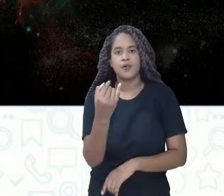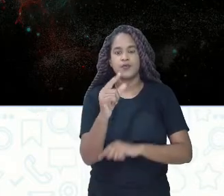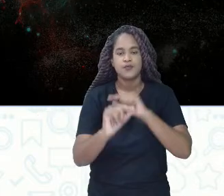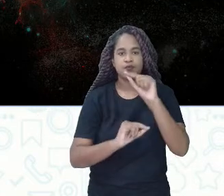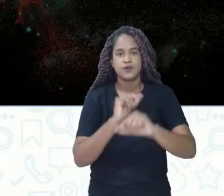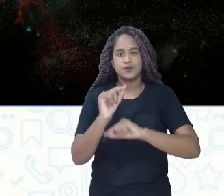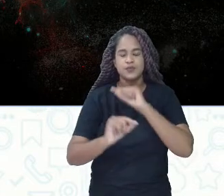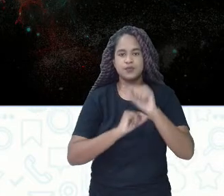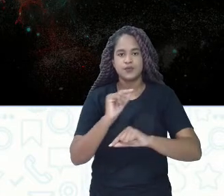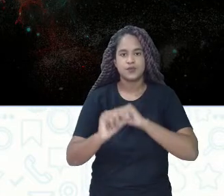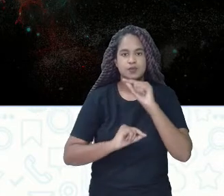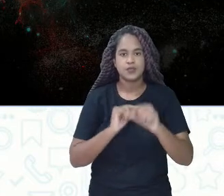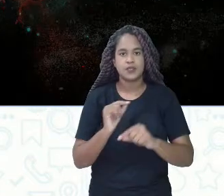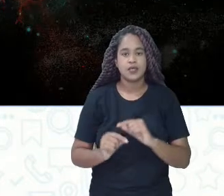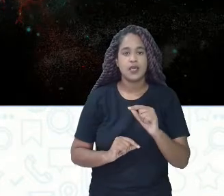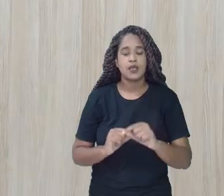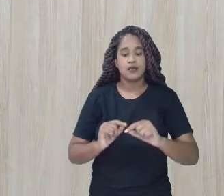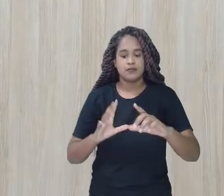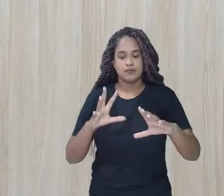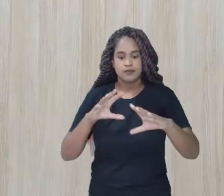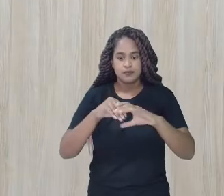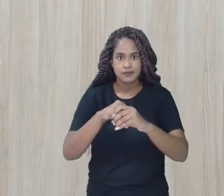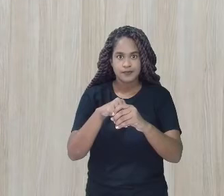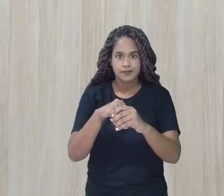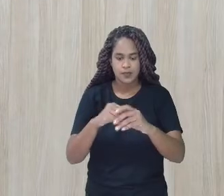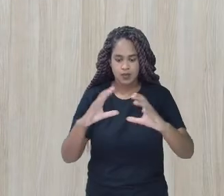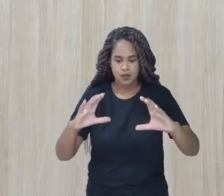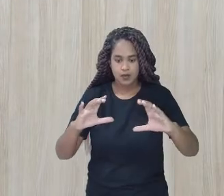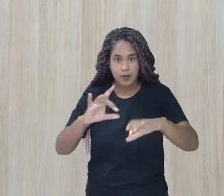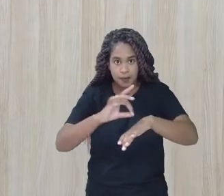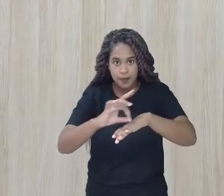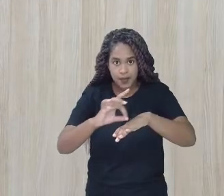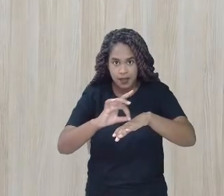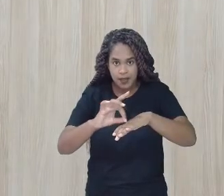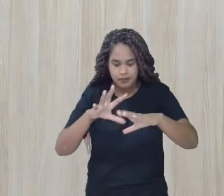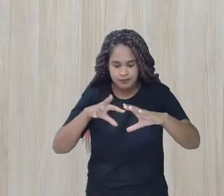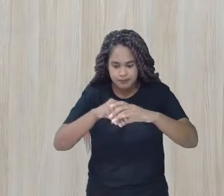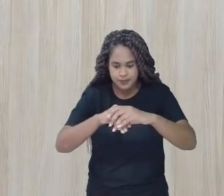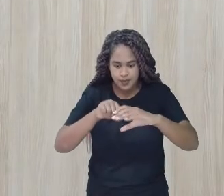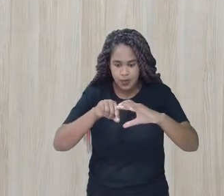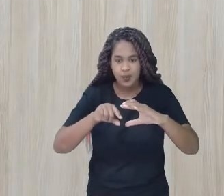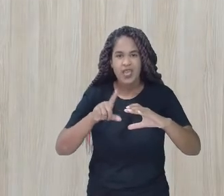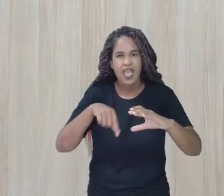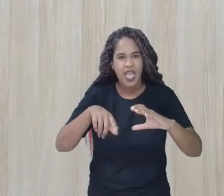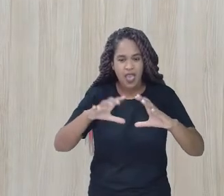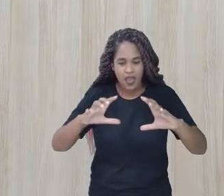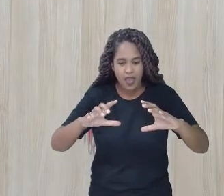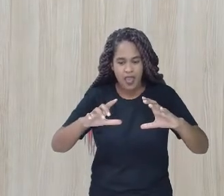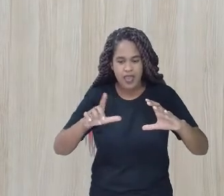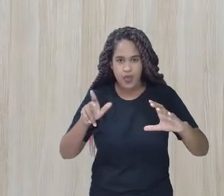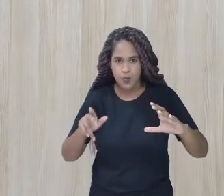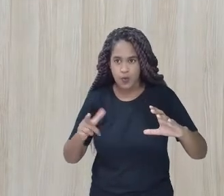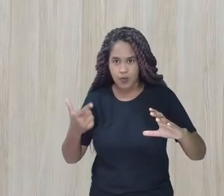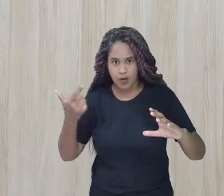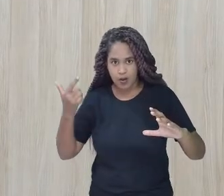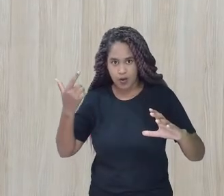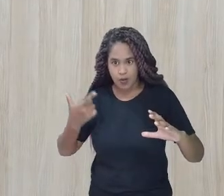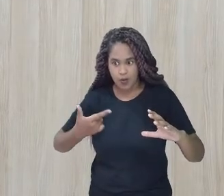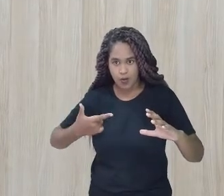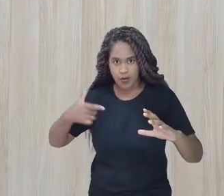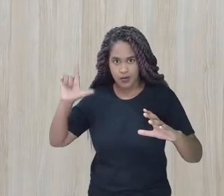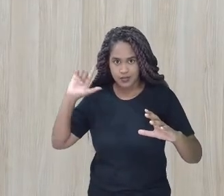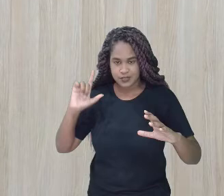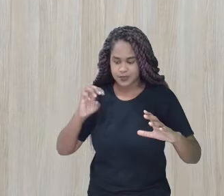girar repetidamente. E o buraco negro, ao contrário do que muita gente pensa, não é exatamente um buraco de minhoca. É um